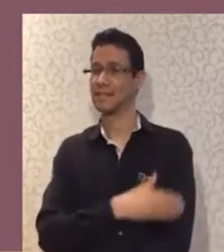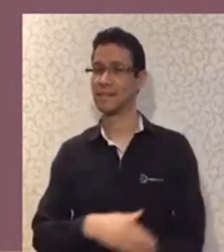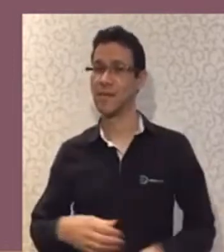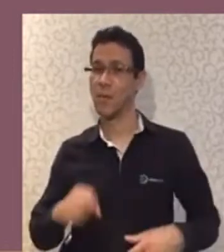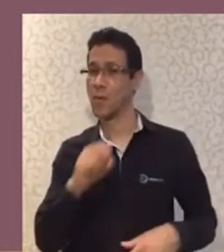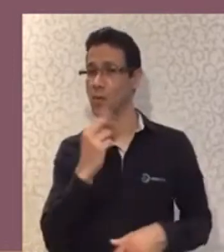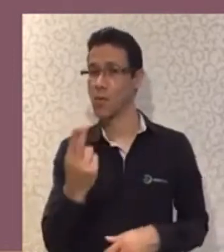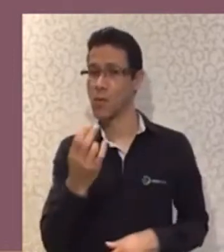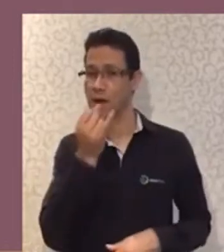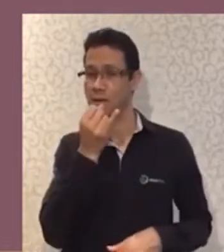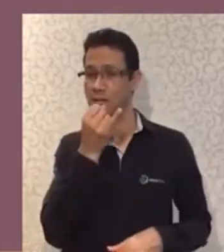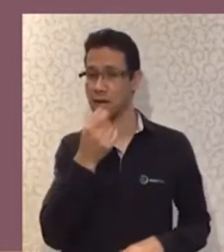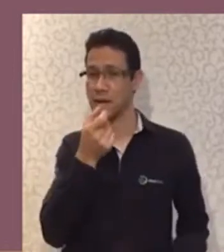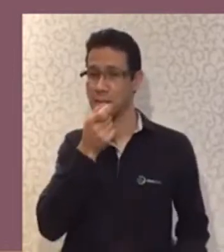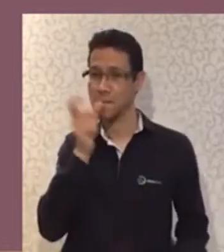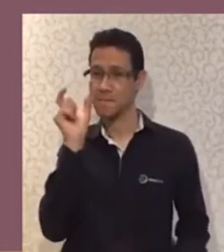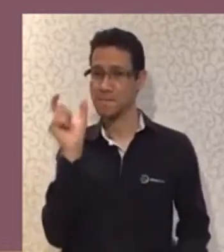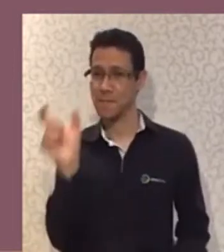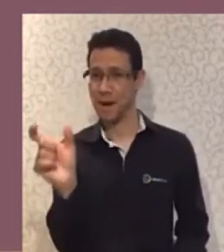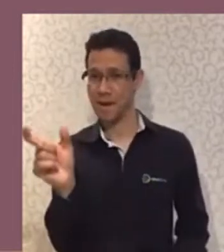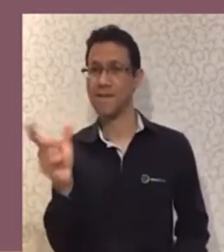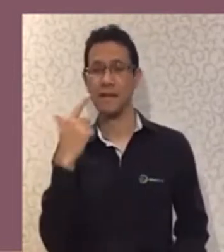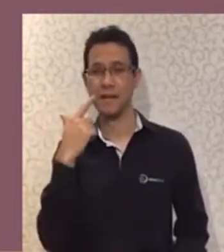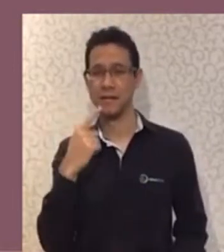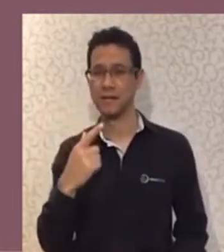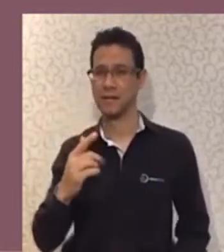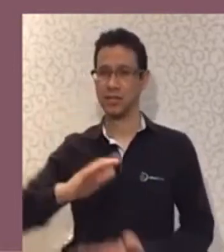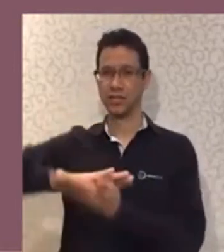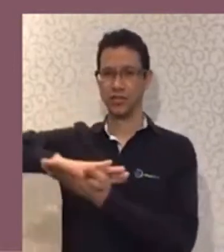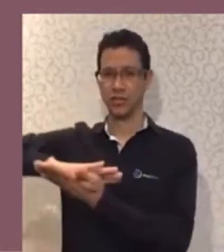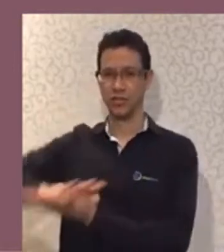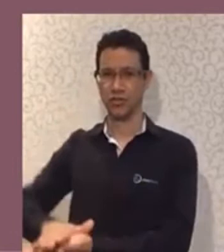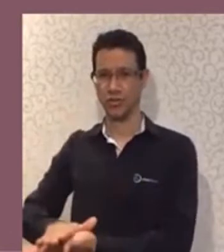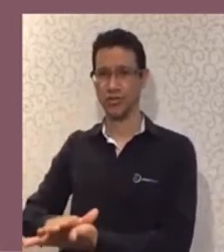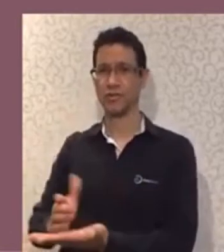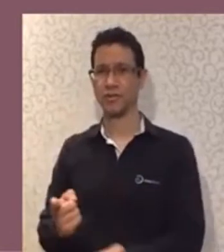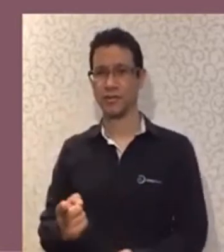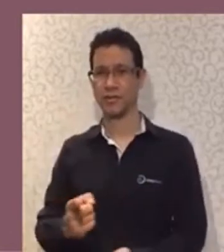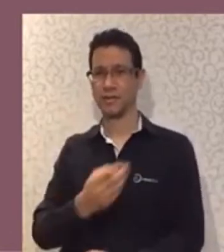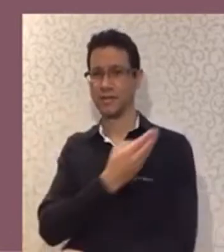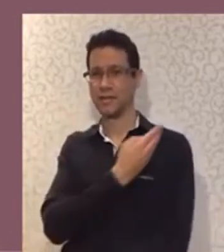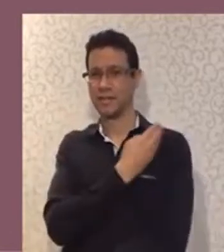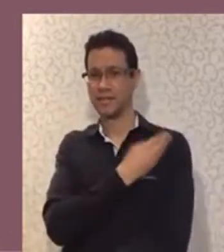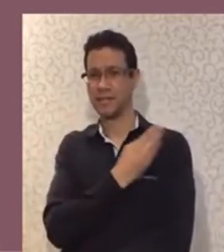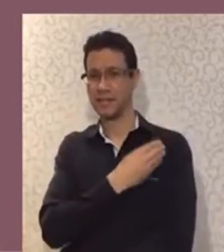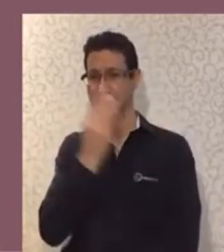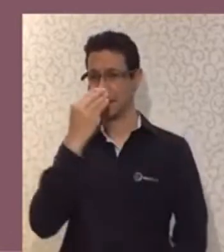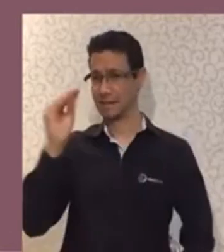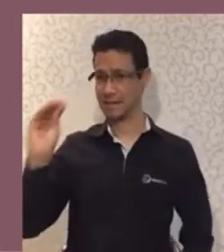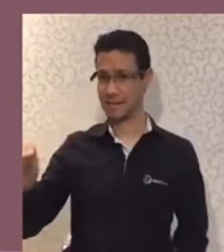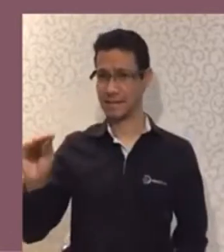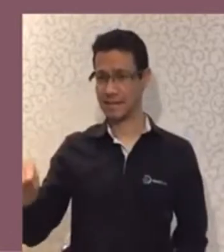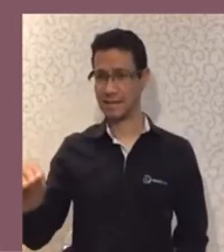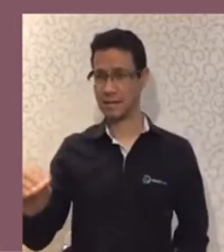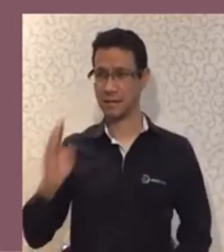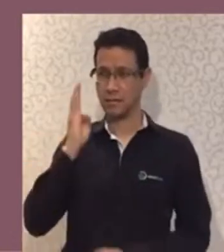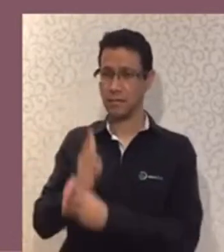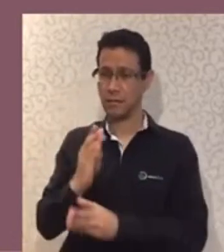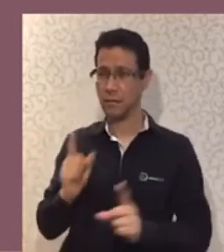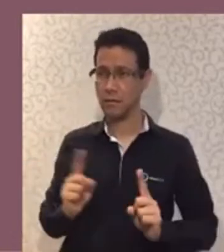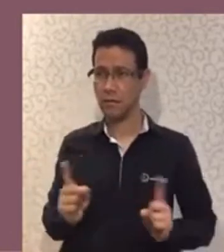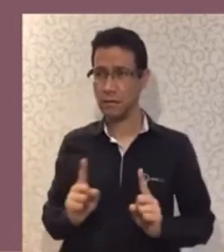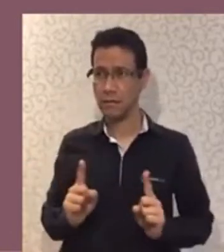de cunho racista ou depreciativo, não se desse conta, o que